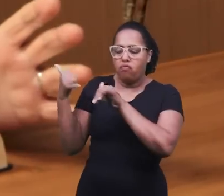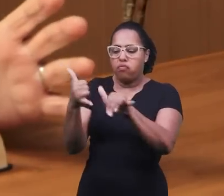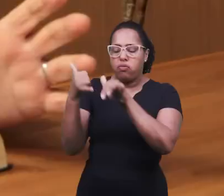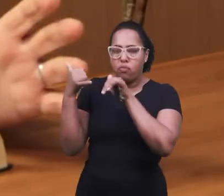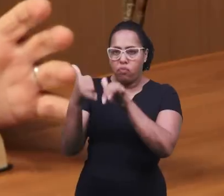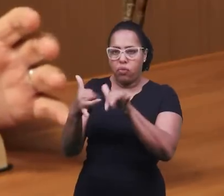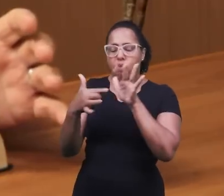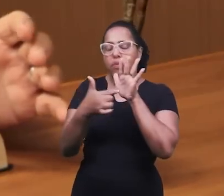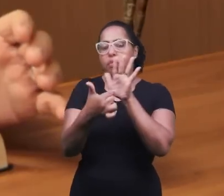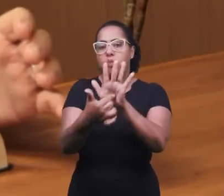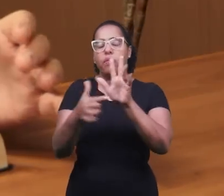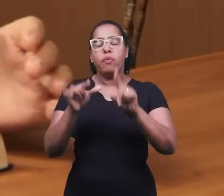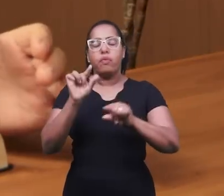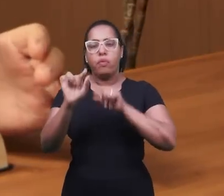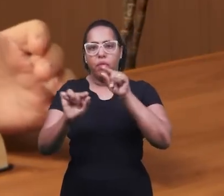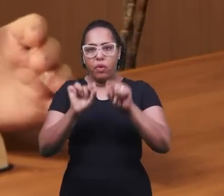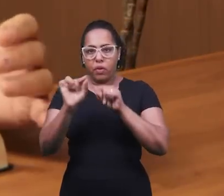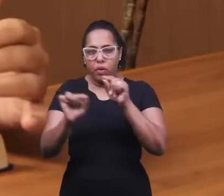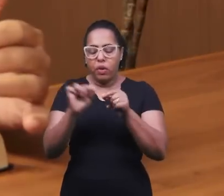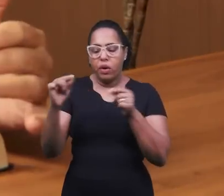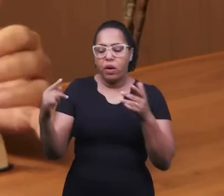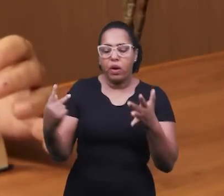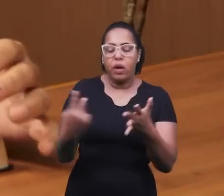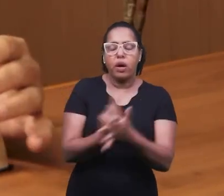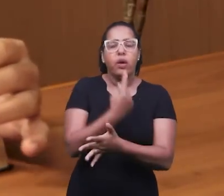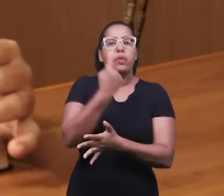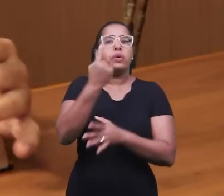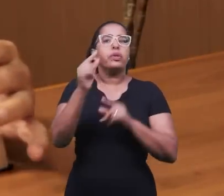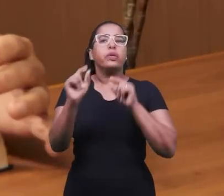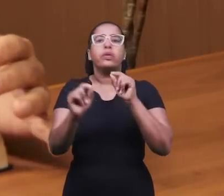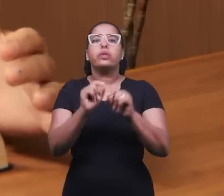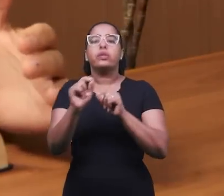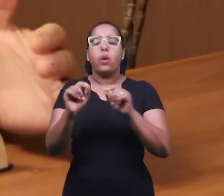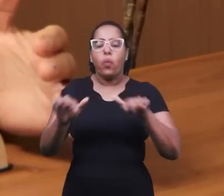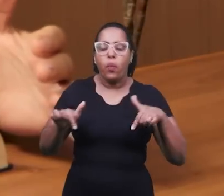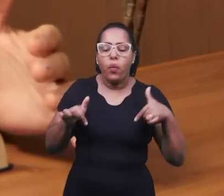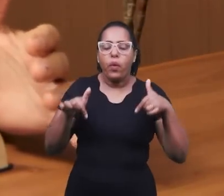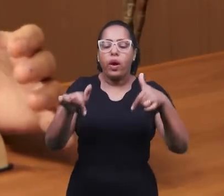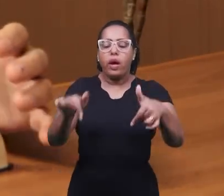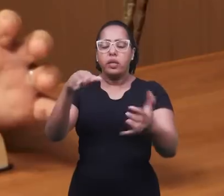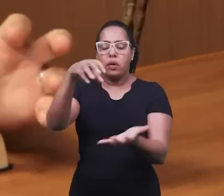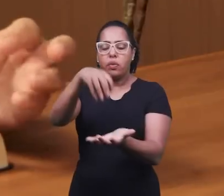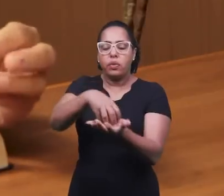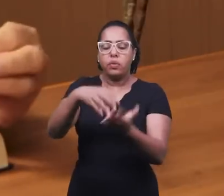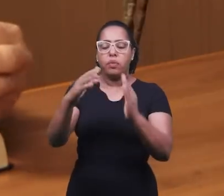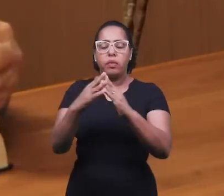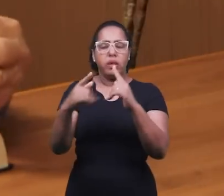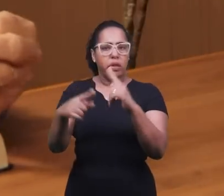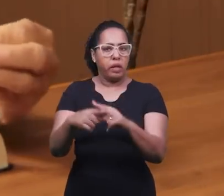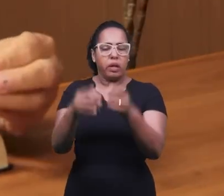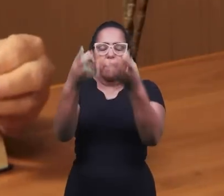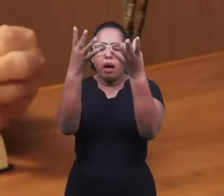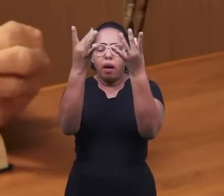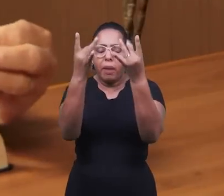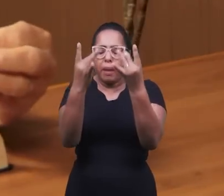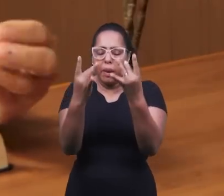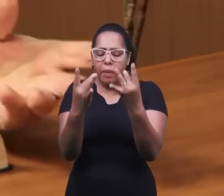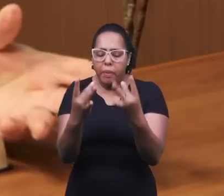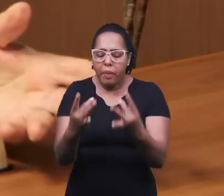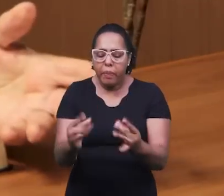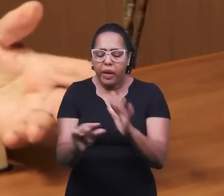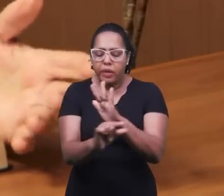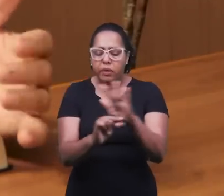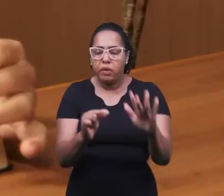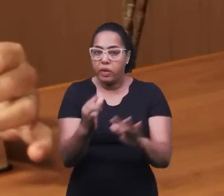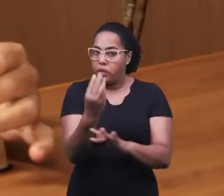leu no início, então agora vai acontecer um fato no meio da igreja que é mais detalhadamente descrito